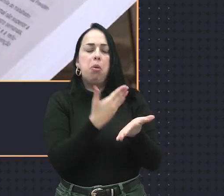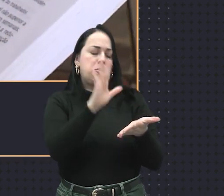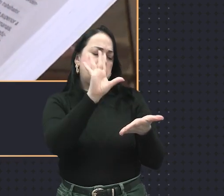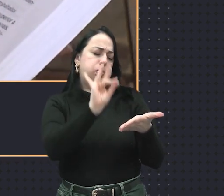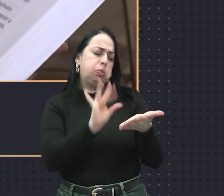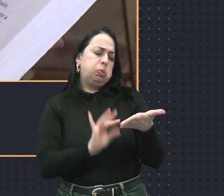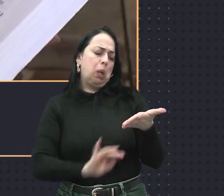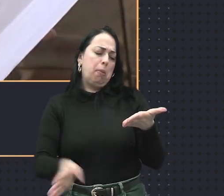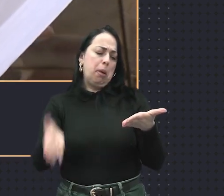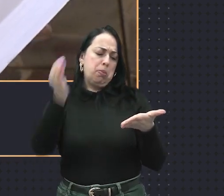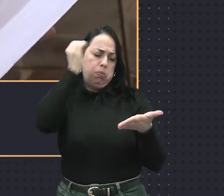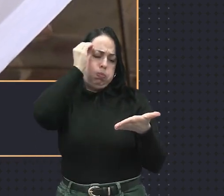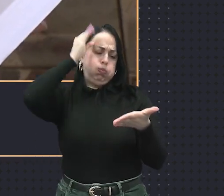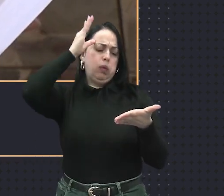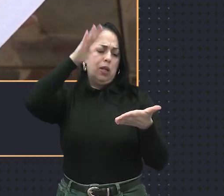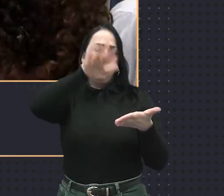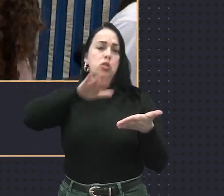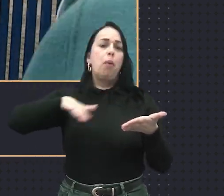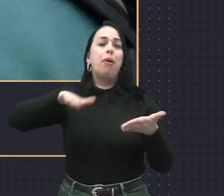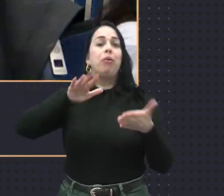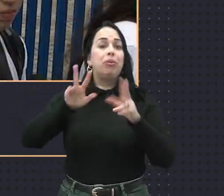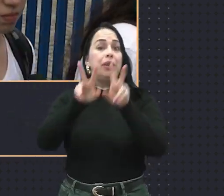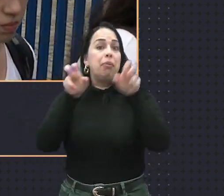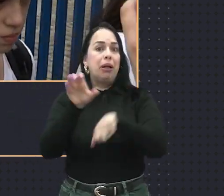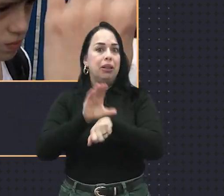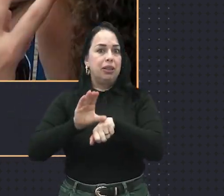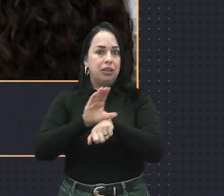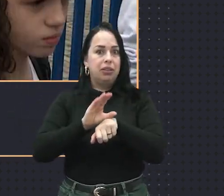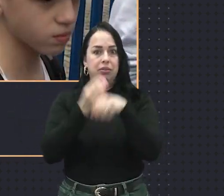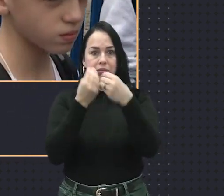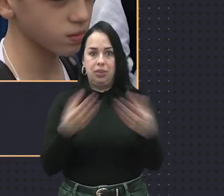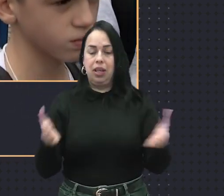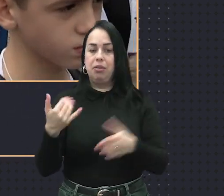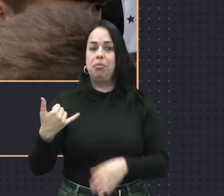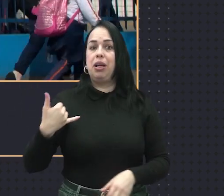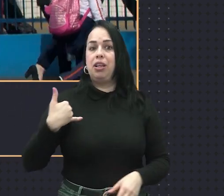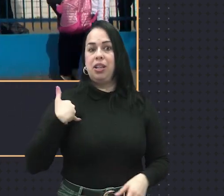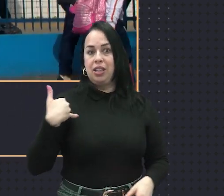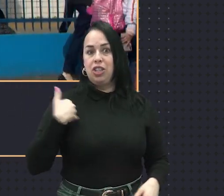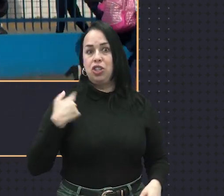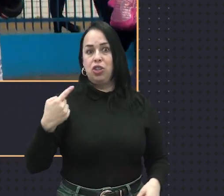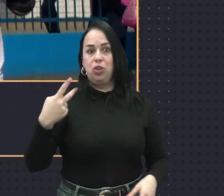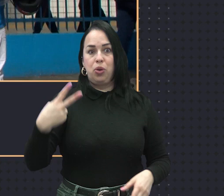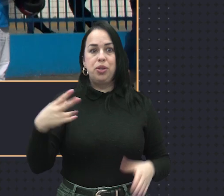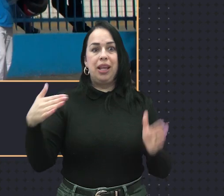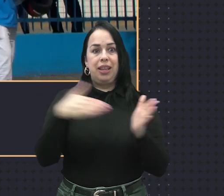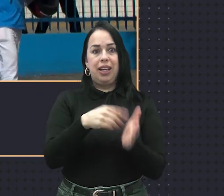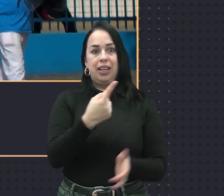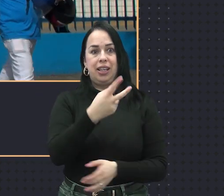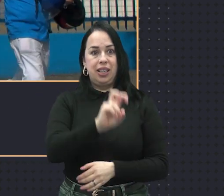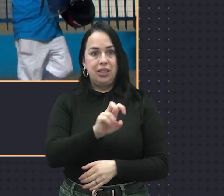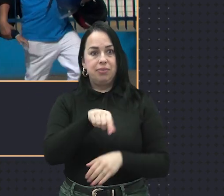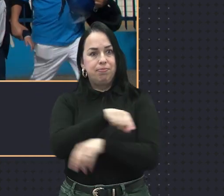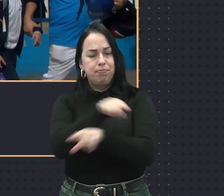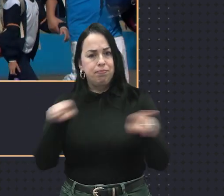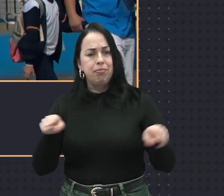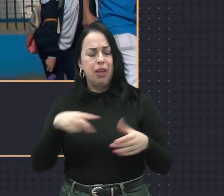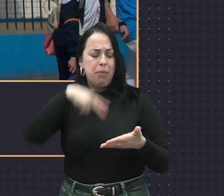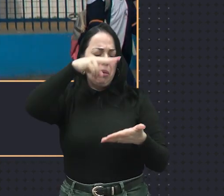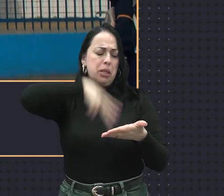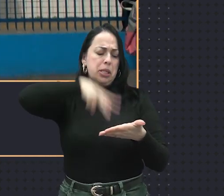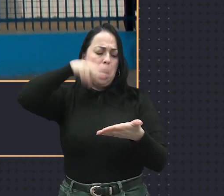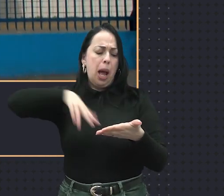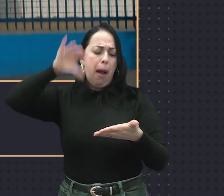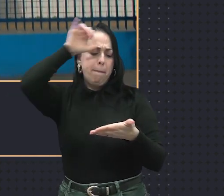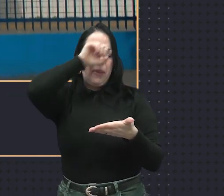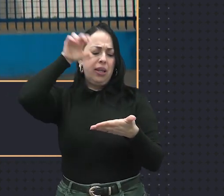o conhecimento da nossa Constituição a jovens de 12 a 15 anos. O material permite que o leitor aprenda sobre